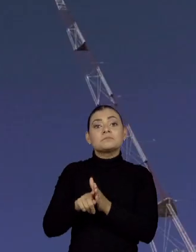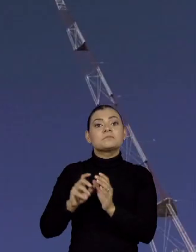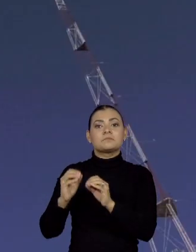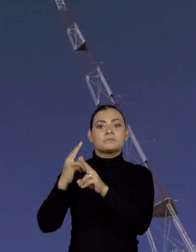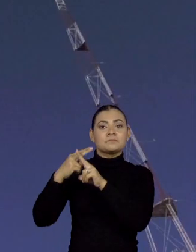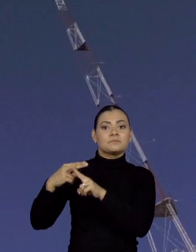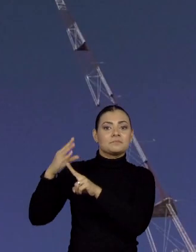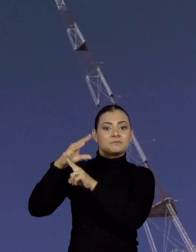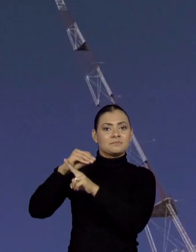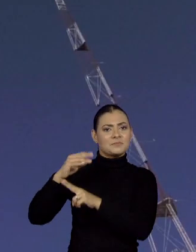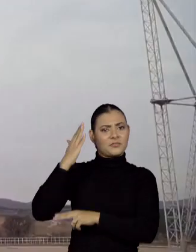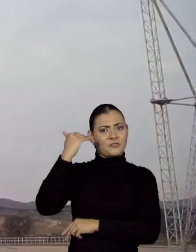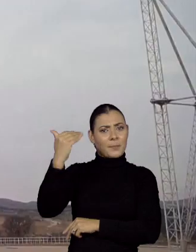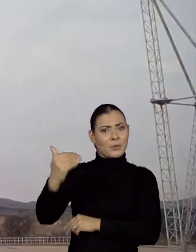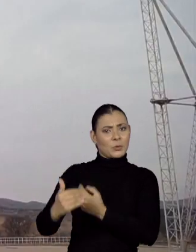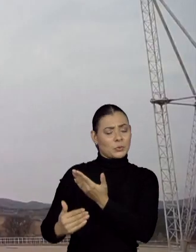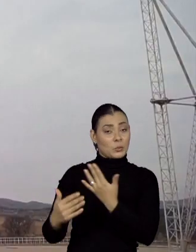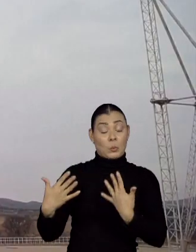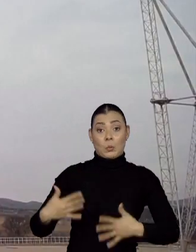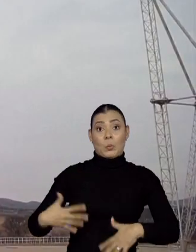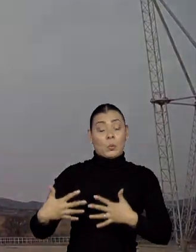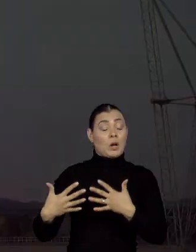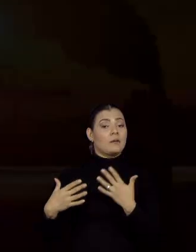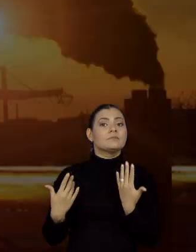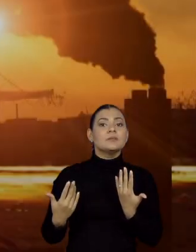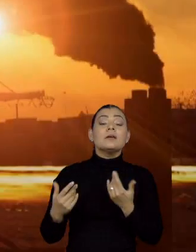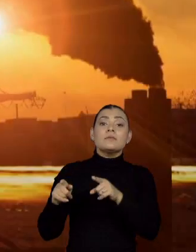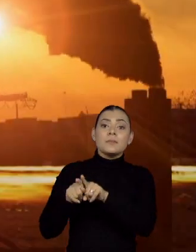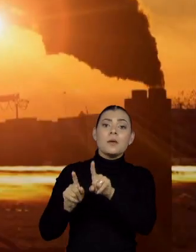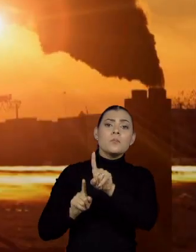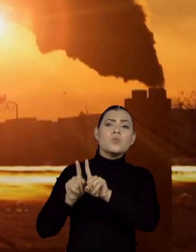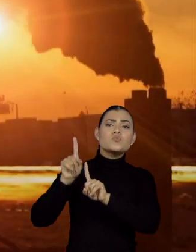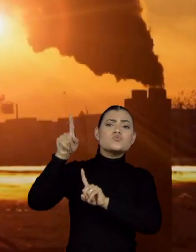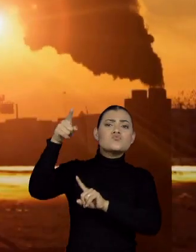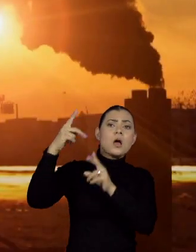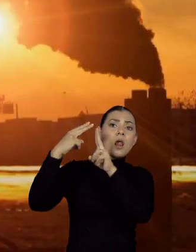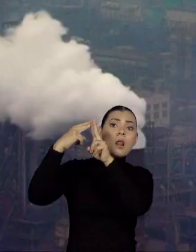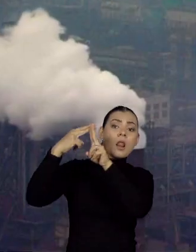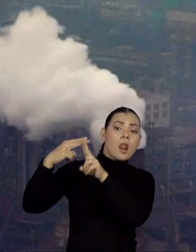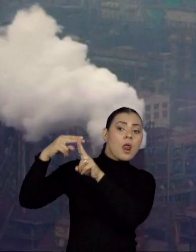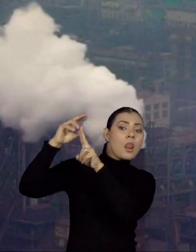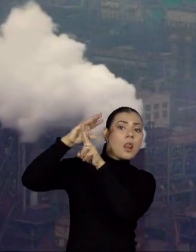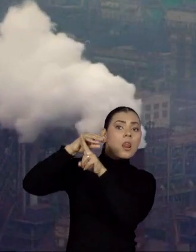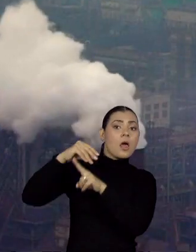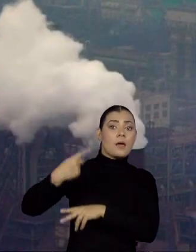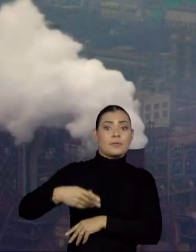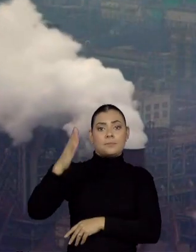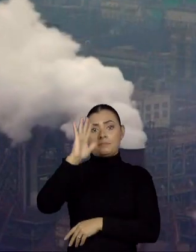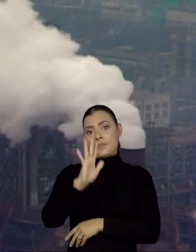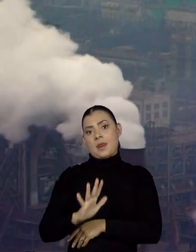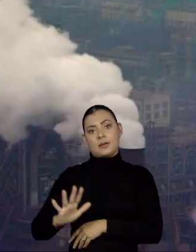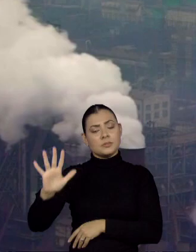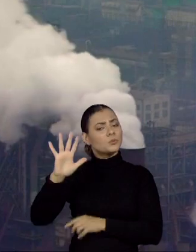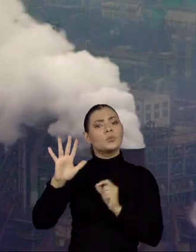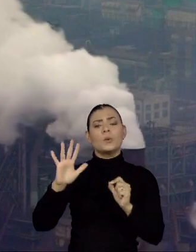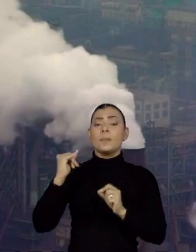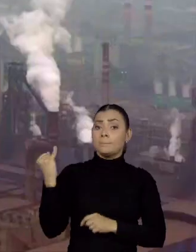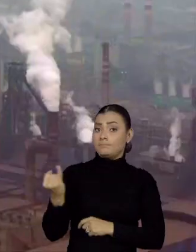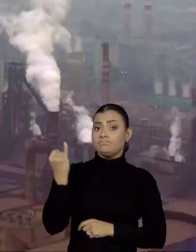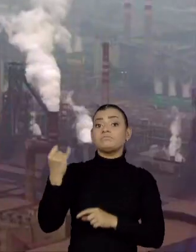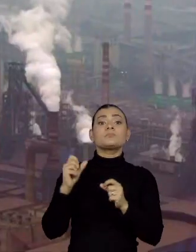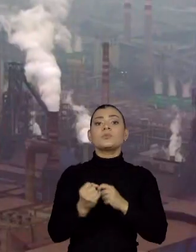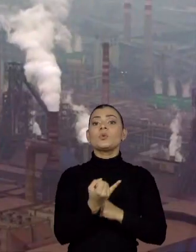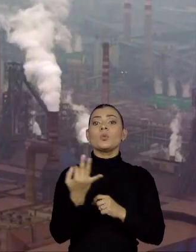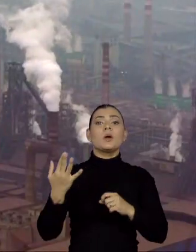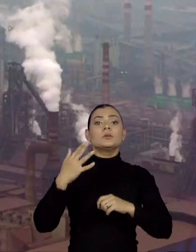satélite CIBER, né? Com um êxito enorme. Um dos fatores muito importantes para o Brasil é quanto que o Brasil emite de